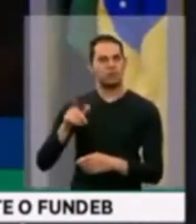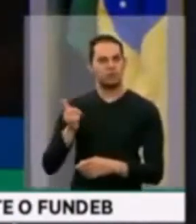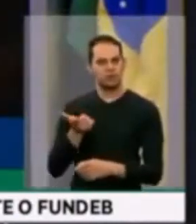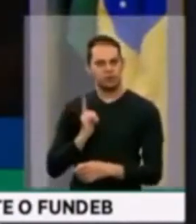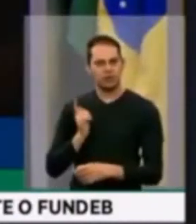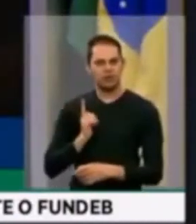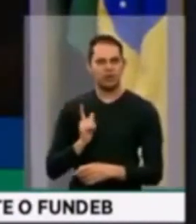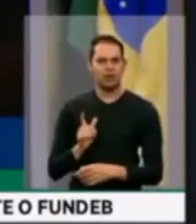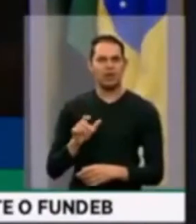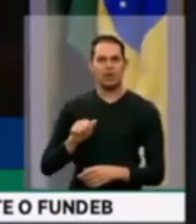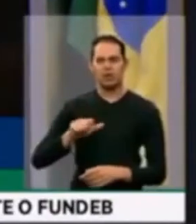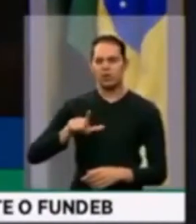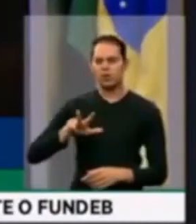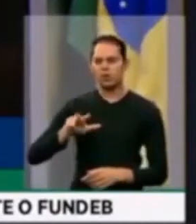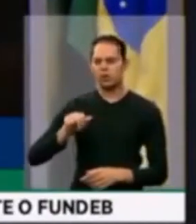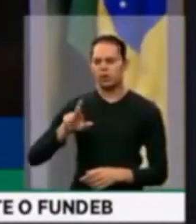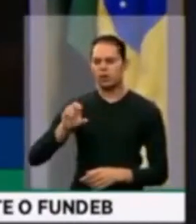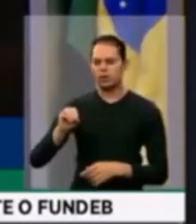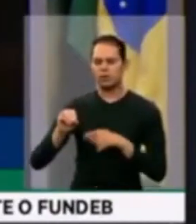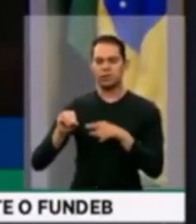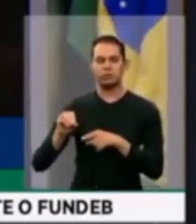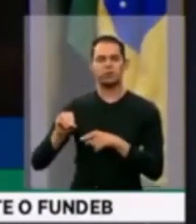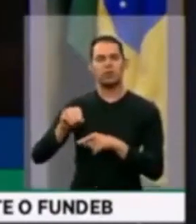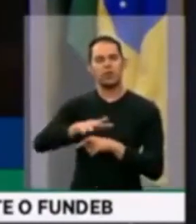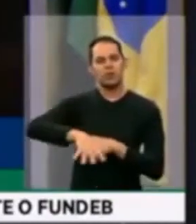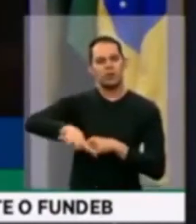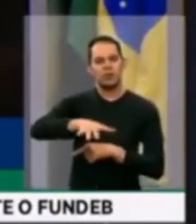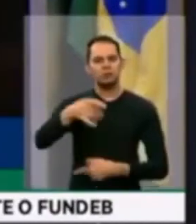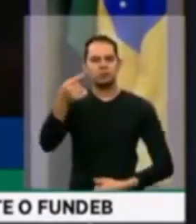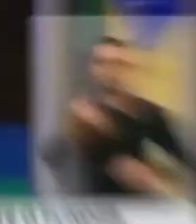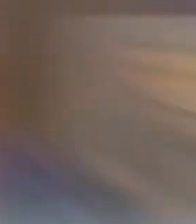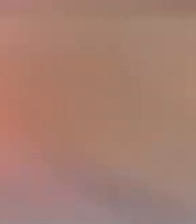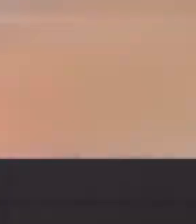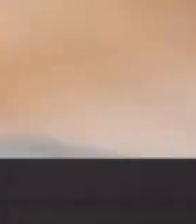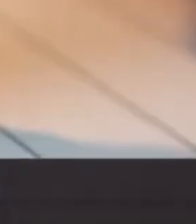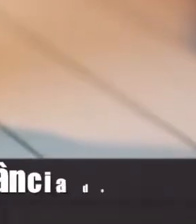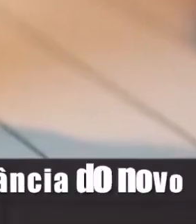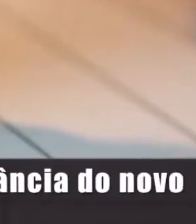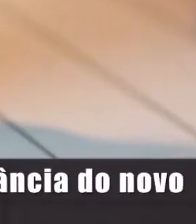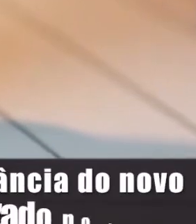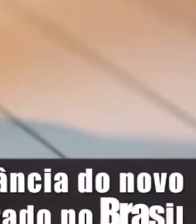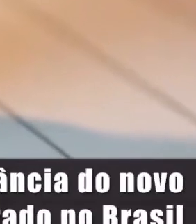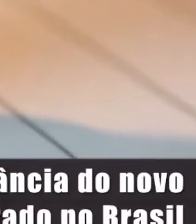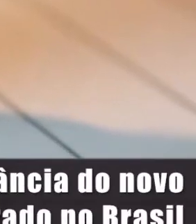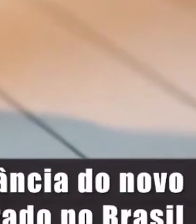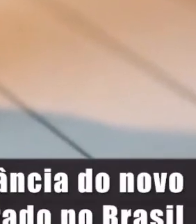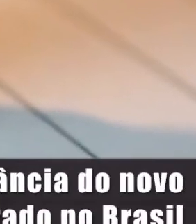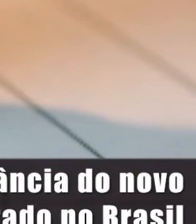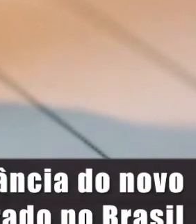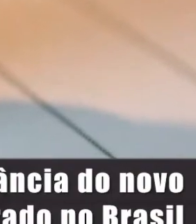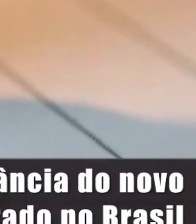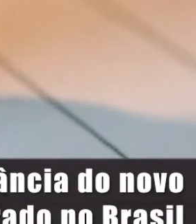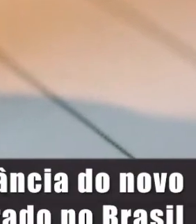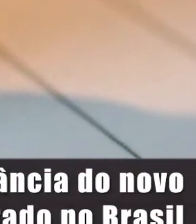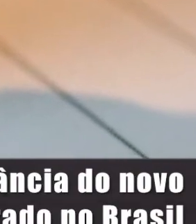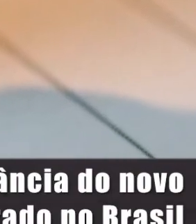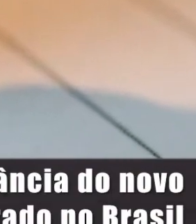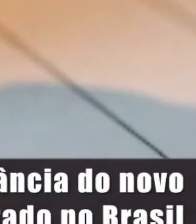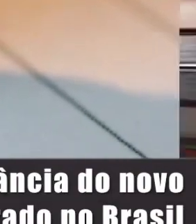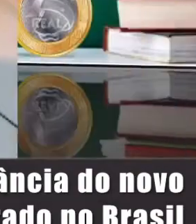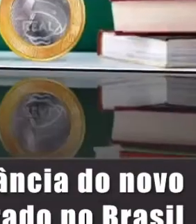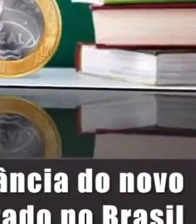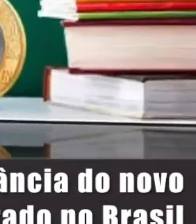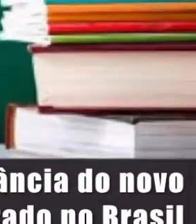que sempre trazia para o campo das discussões públicas a educação. Segundo o texto, a contribuição da União para